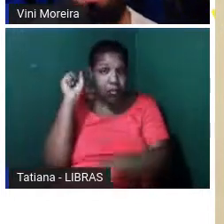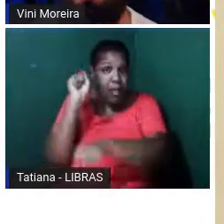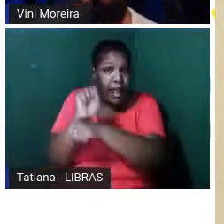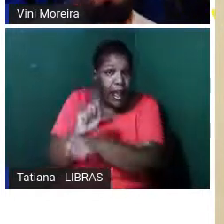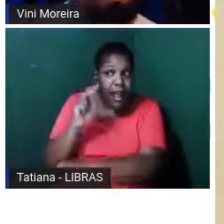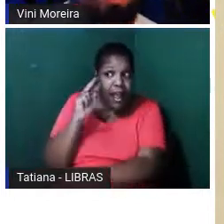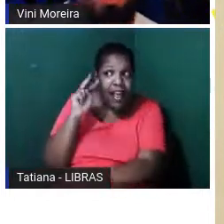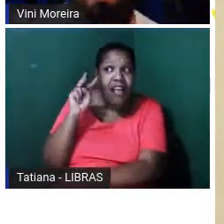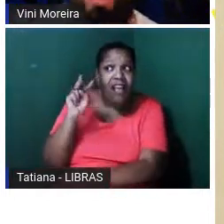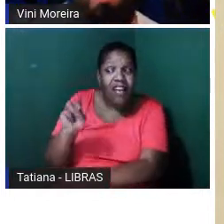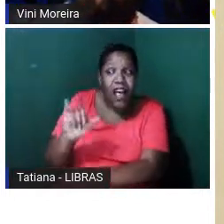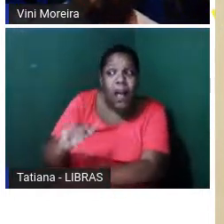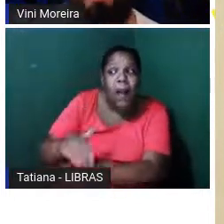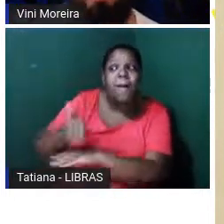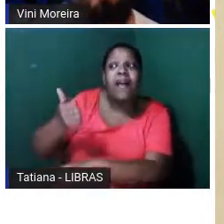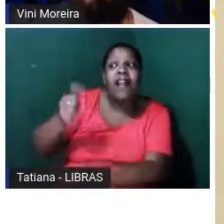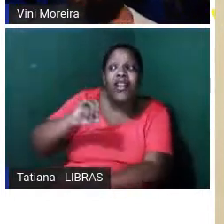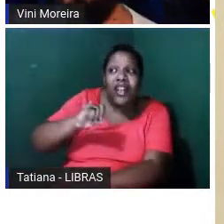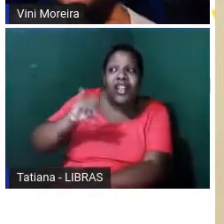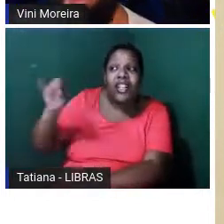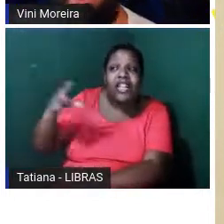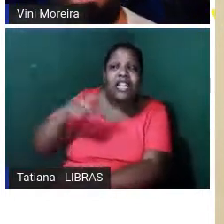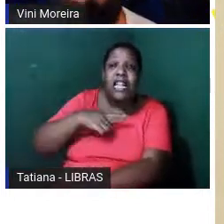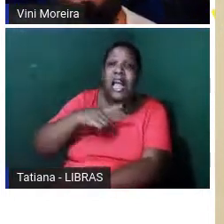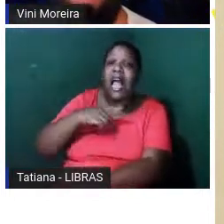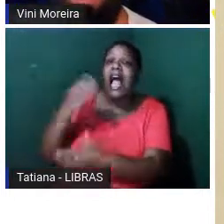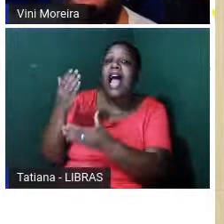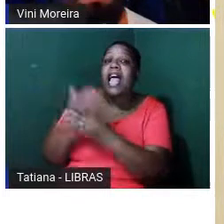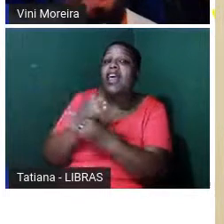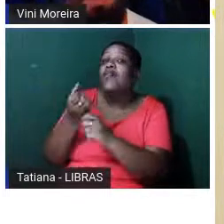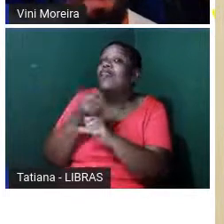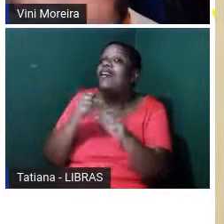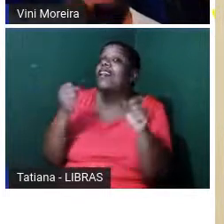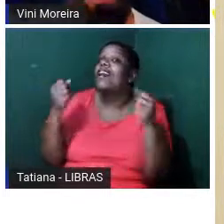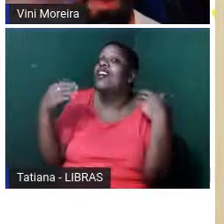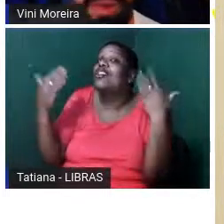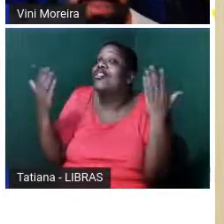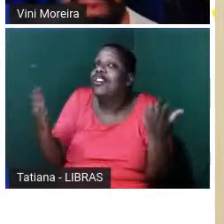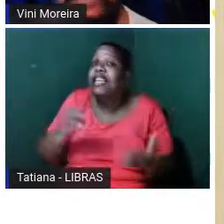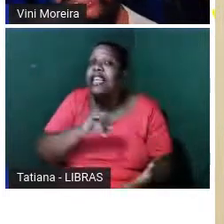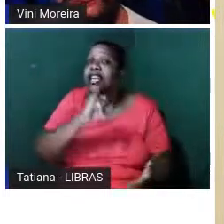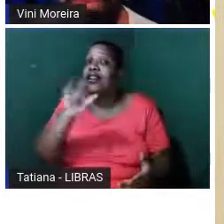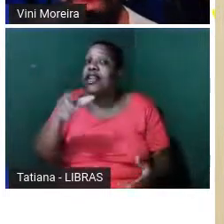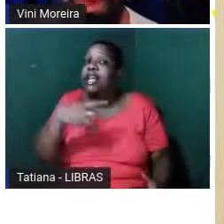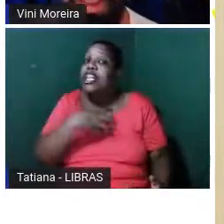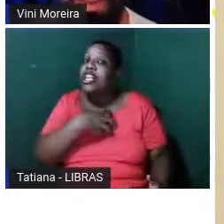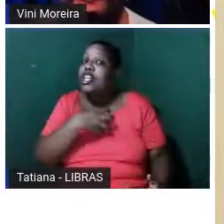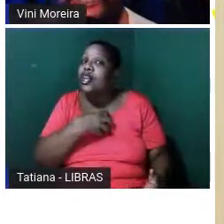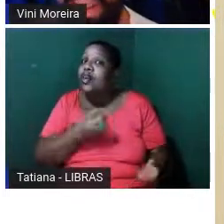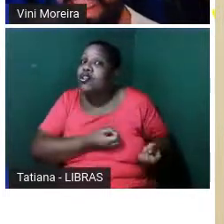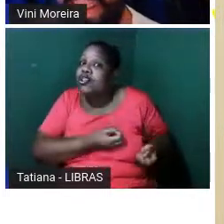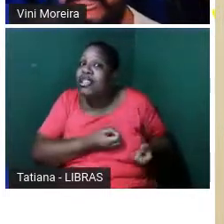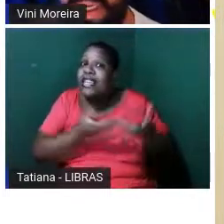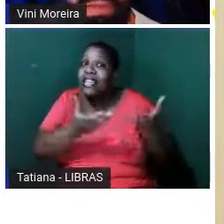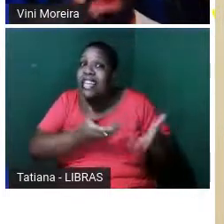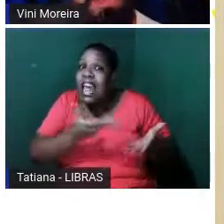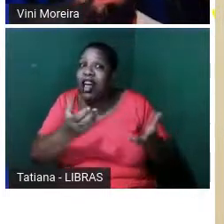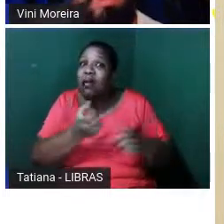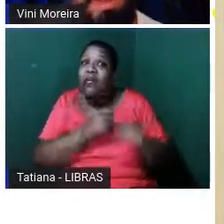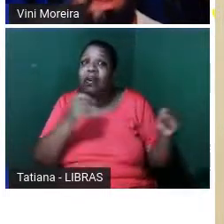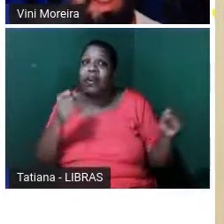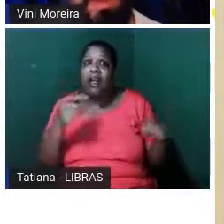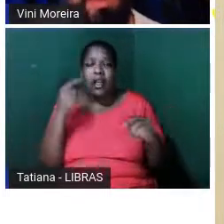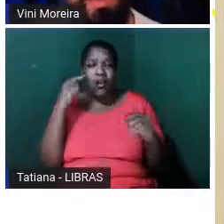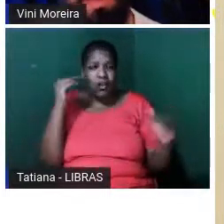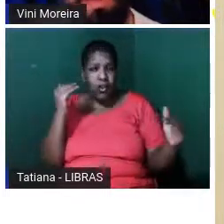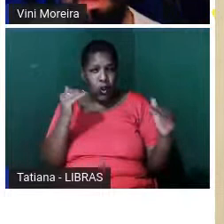melhor se você tá trabalhando com arquivos muito grandes se você tá trabalhando com tipo de entrega muito grande e